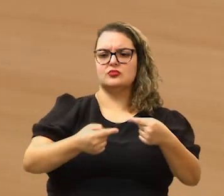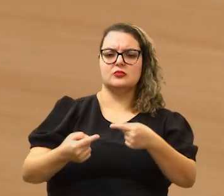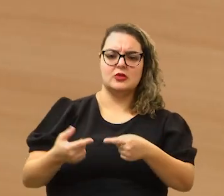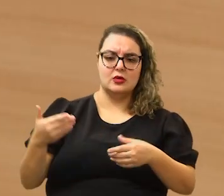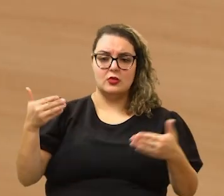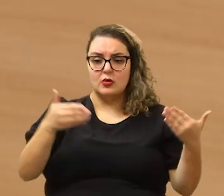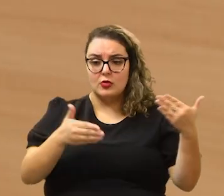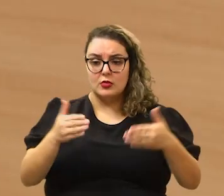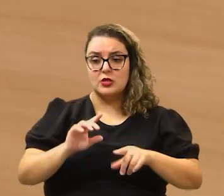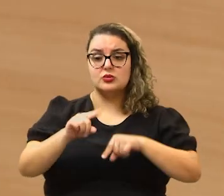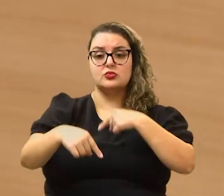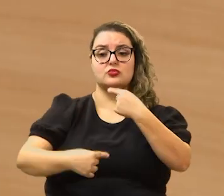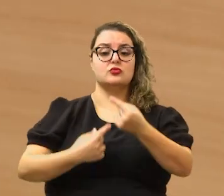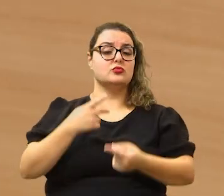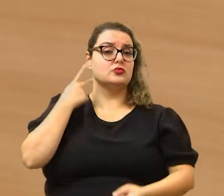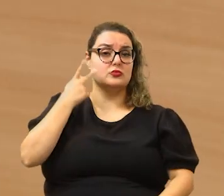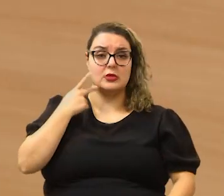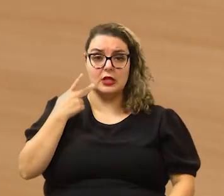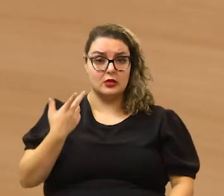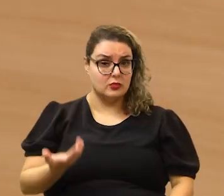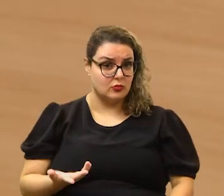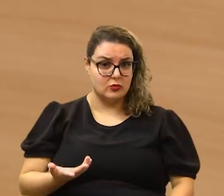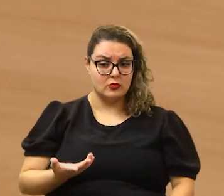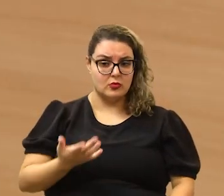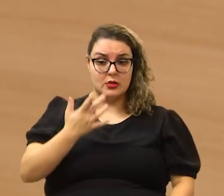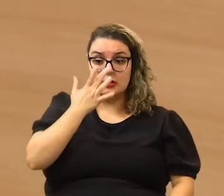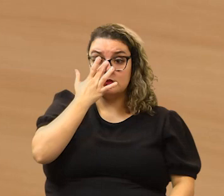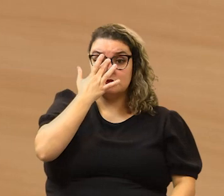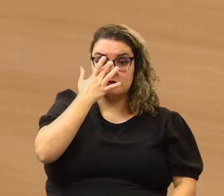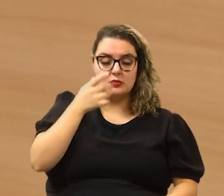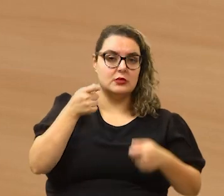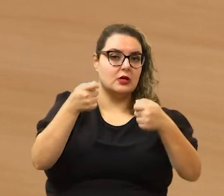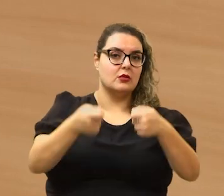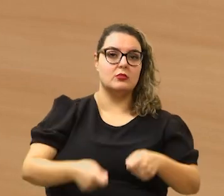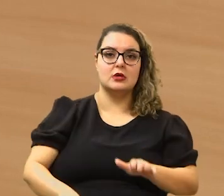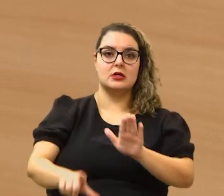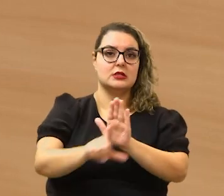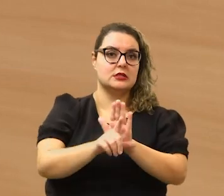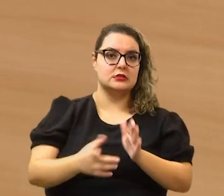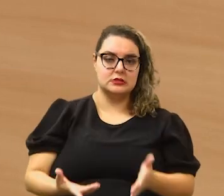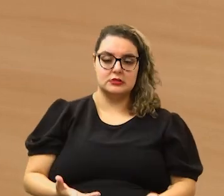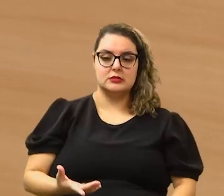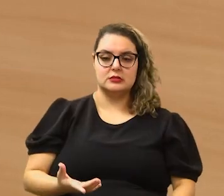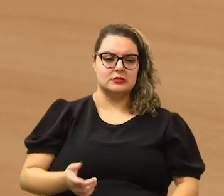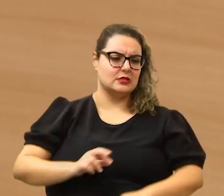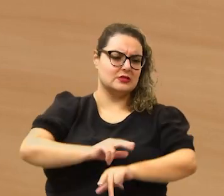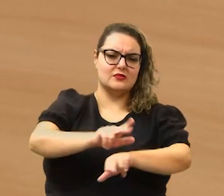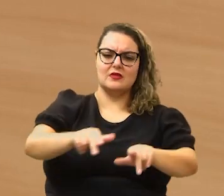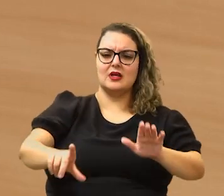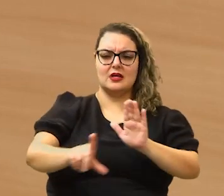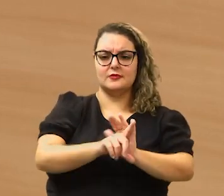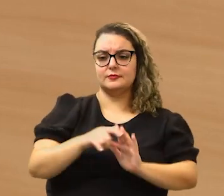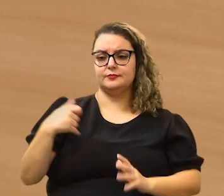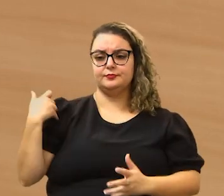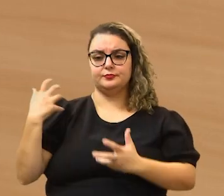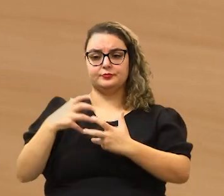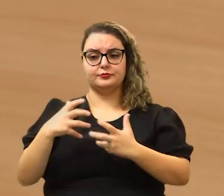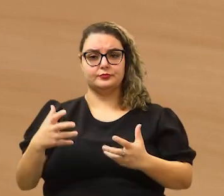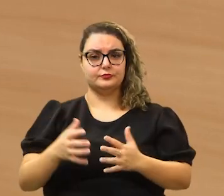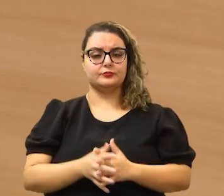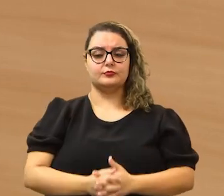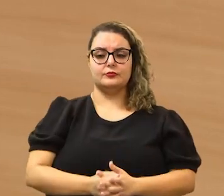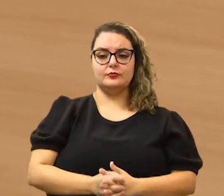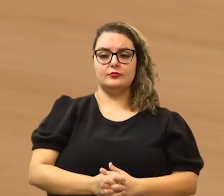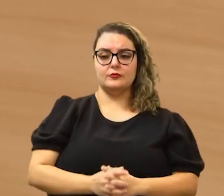coisas que eu tenho presente para mim, com um certo orgulho, inclusive, mas mais do que uma questão pessoal, eu destino